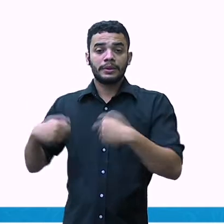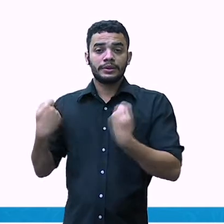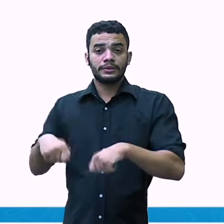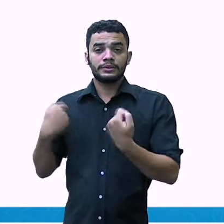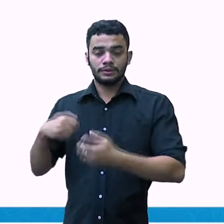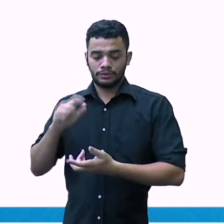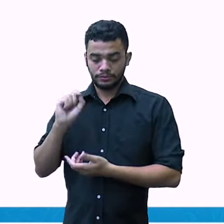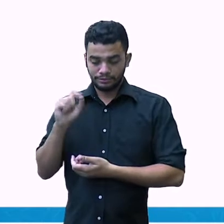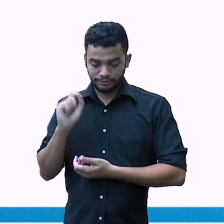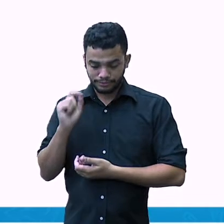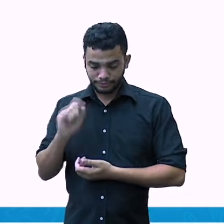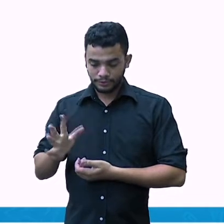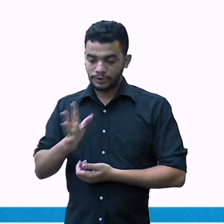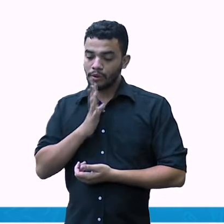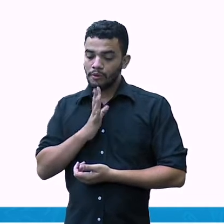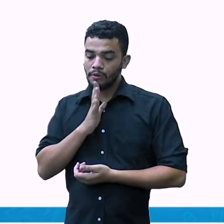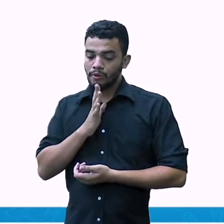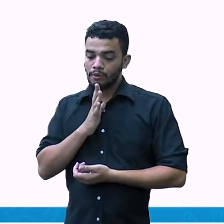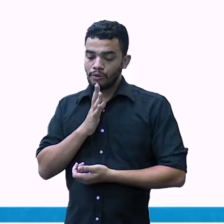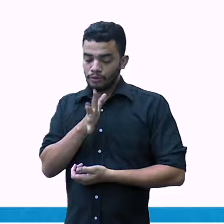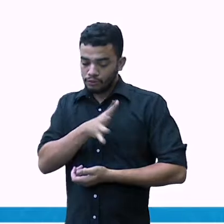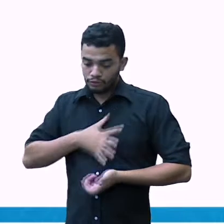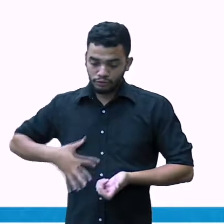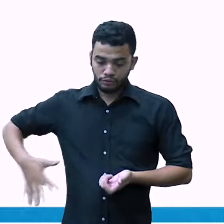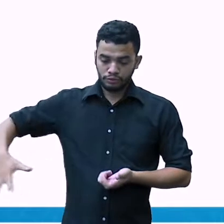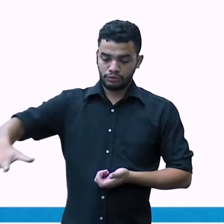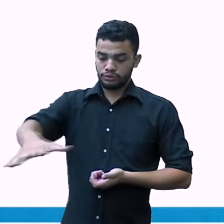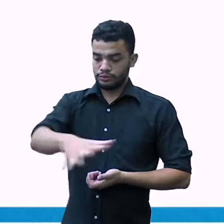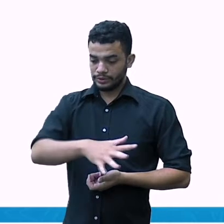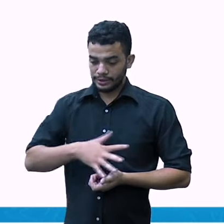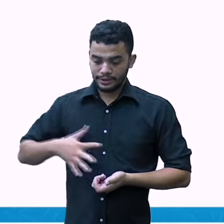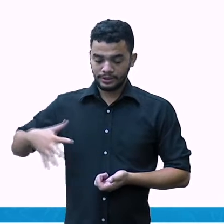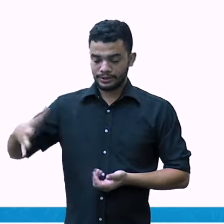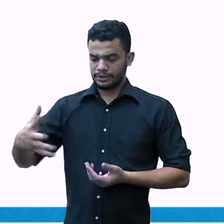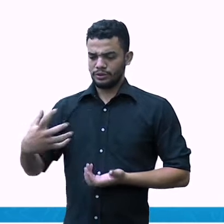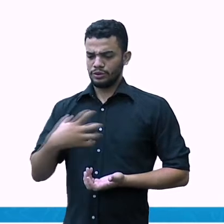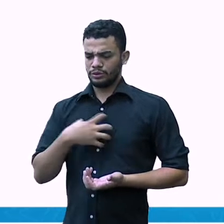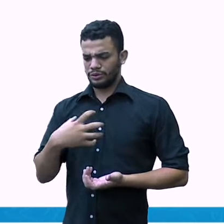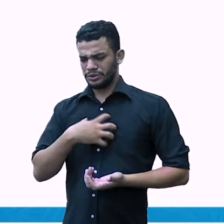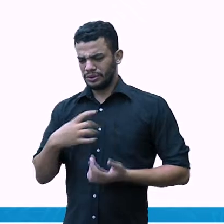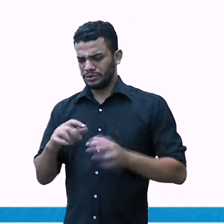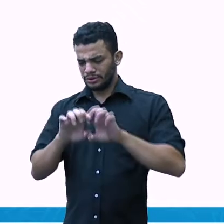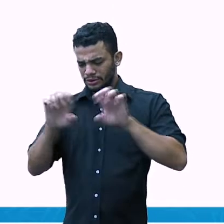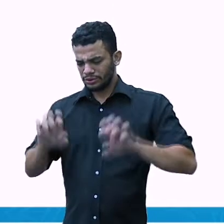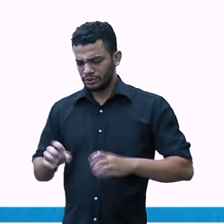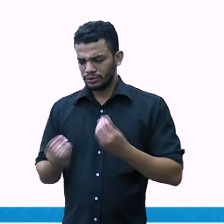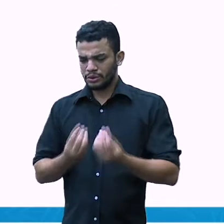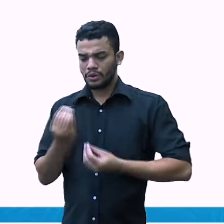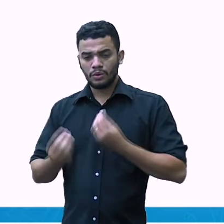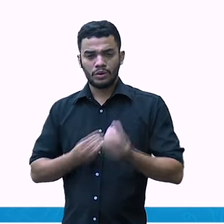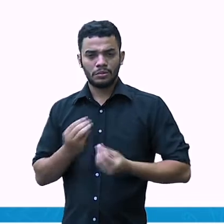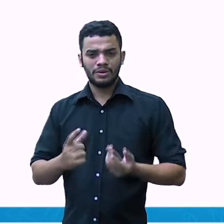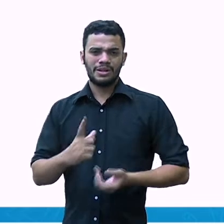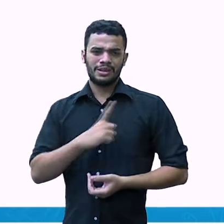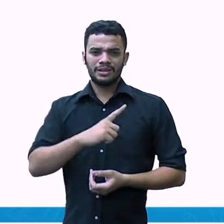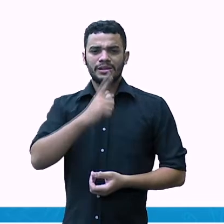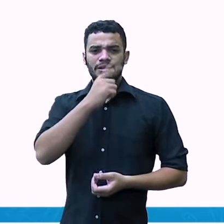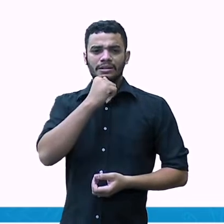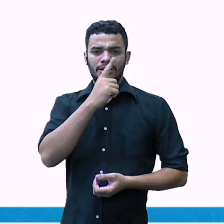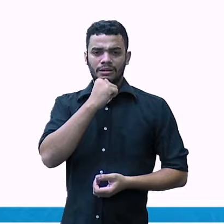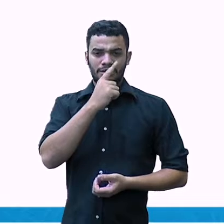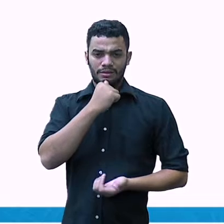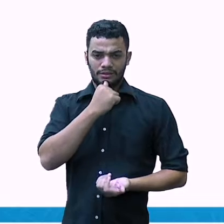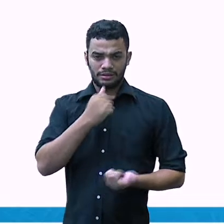mais importante. A disponibilidade de água, as condições climáticas, a fertilidade do solo